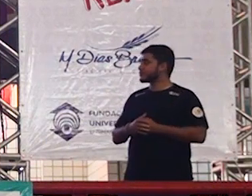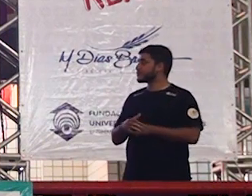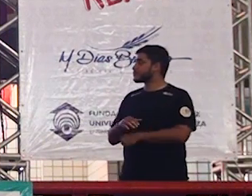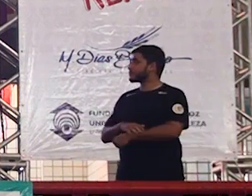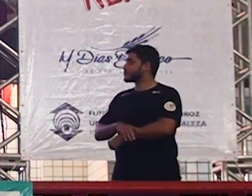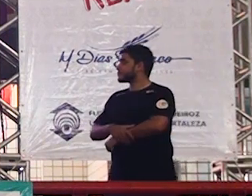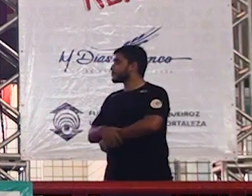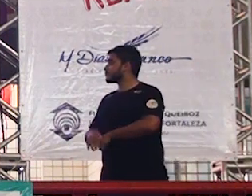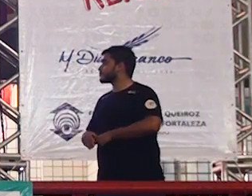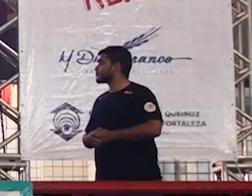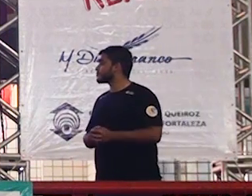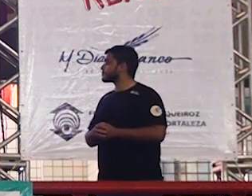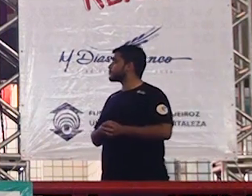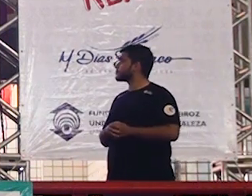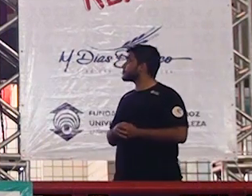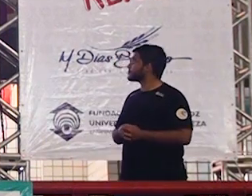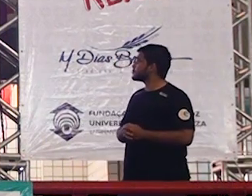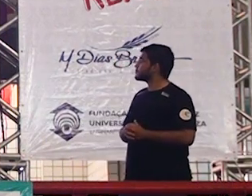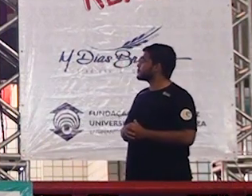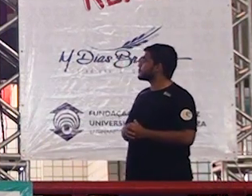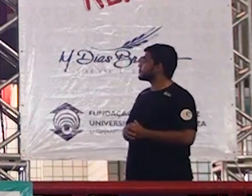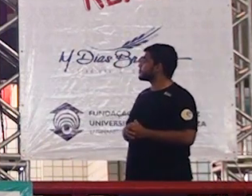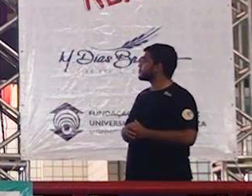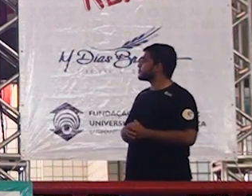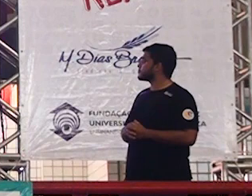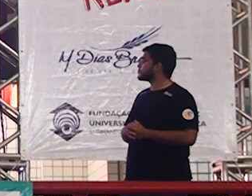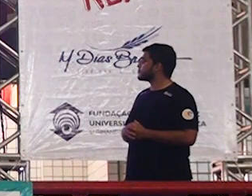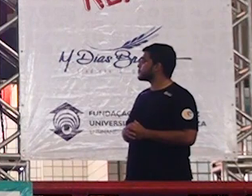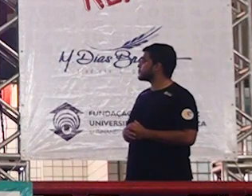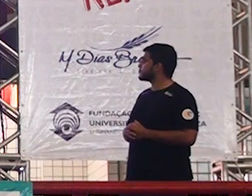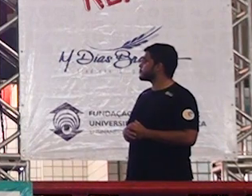Pérolas do Enem 2001. PowerPoint.